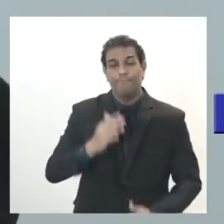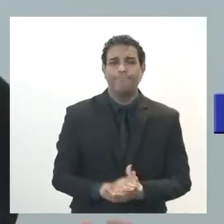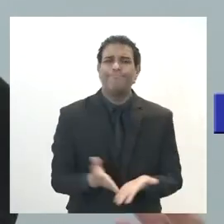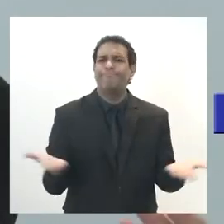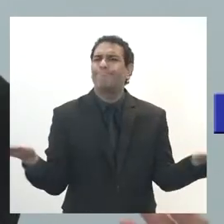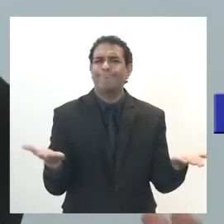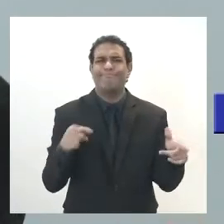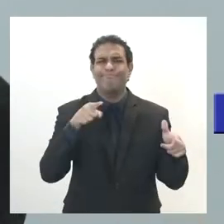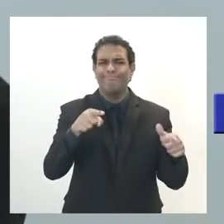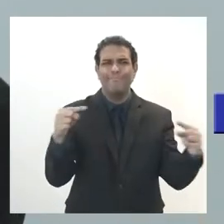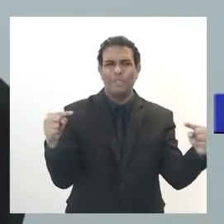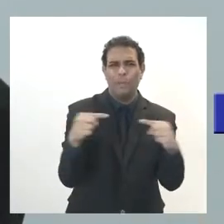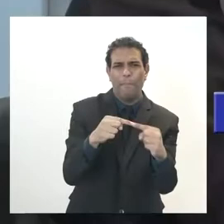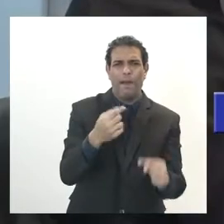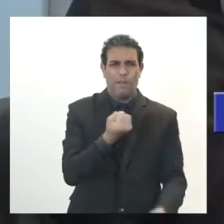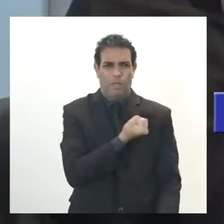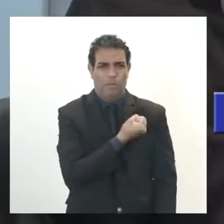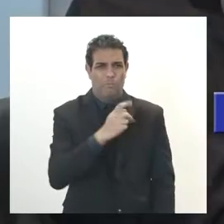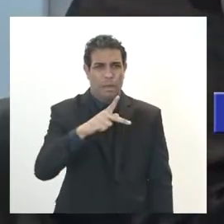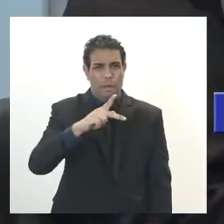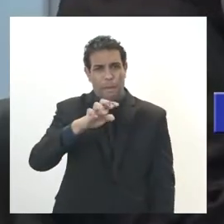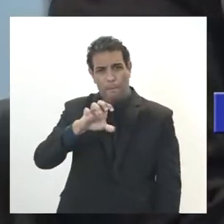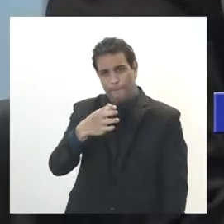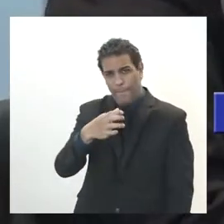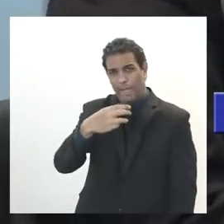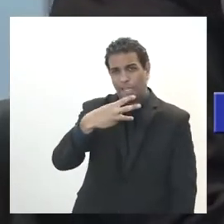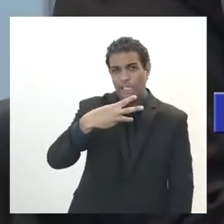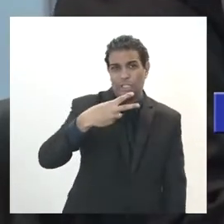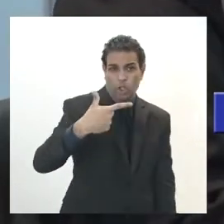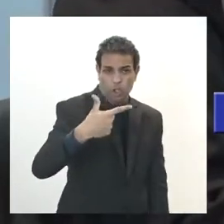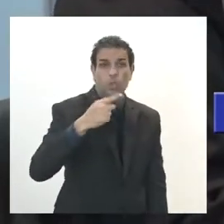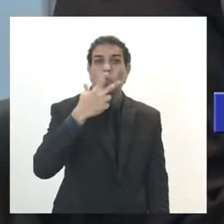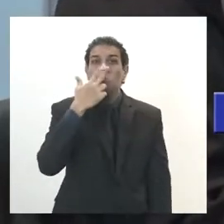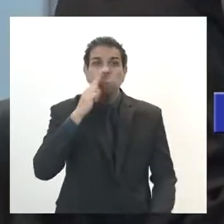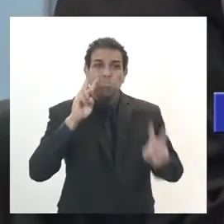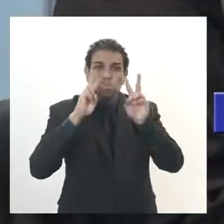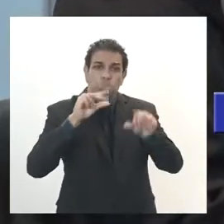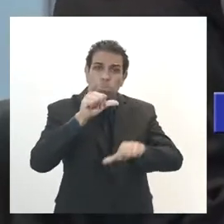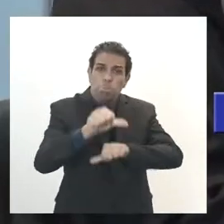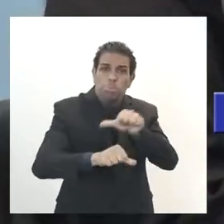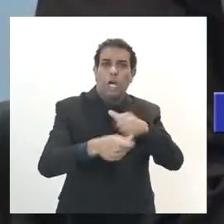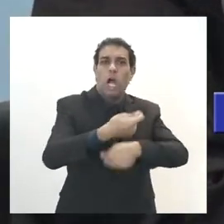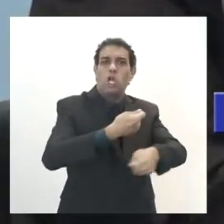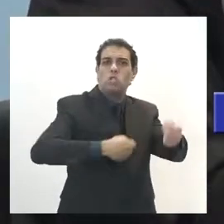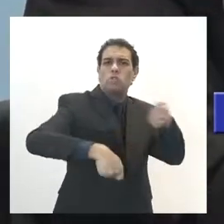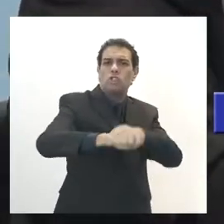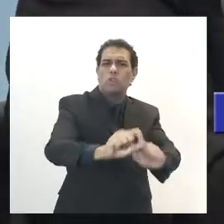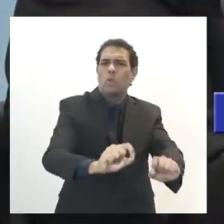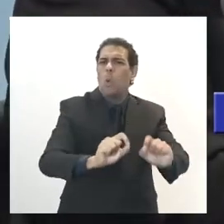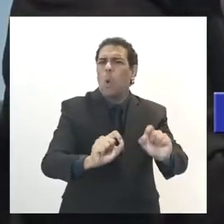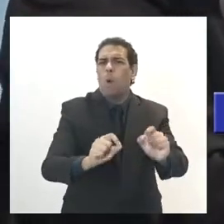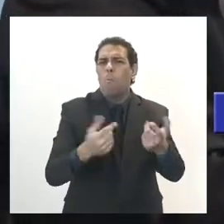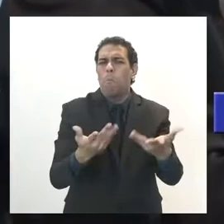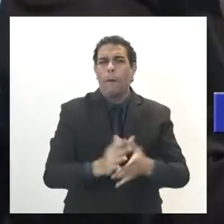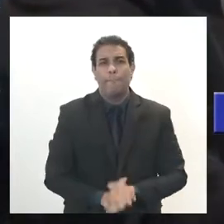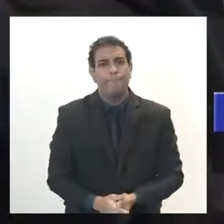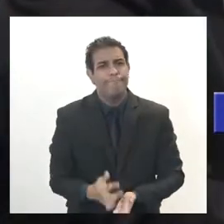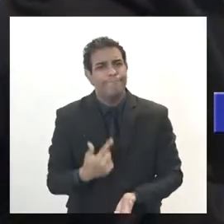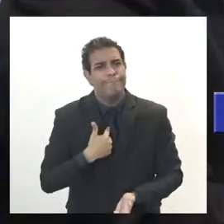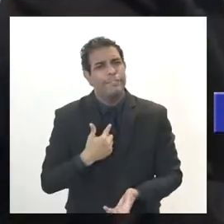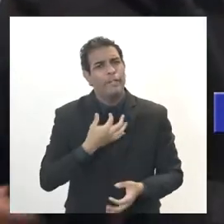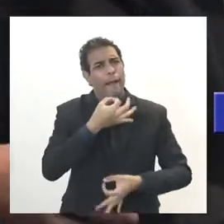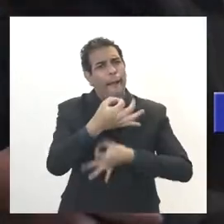especificamente Paulo sobre a PEC 32 que se apresenta como uma reforma administrativa eu quero de sair da